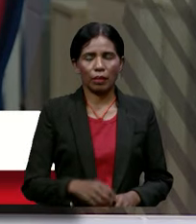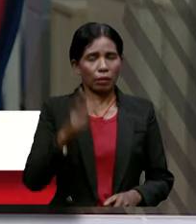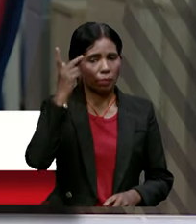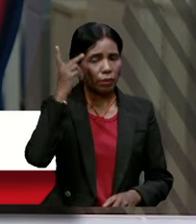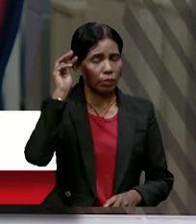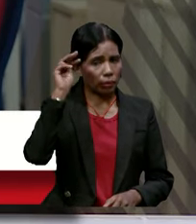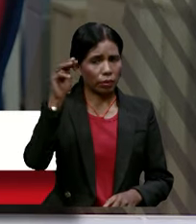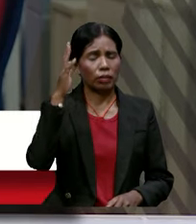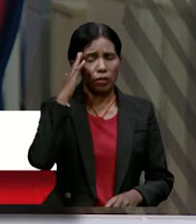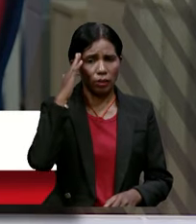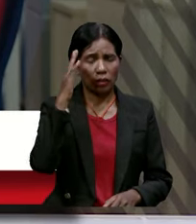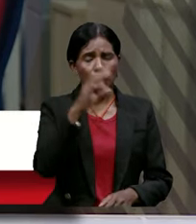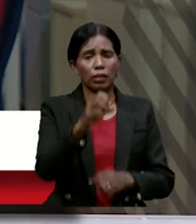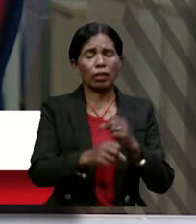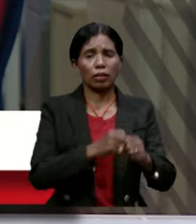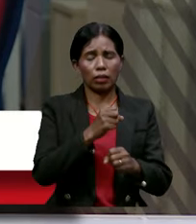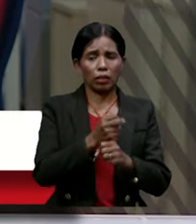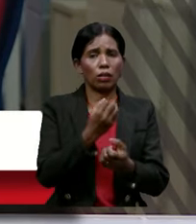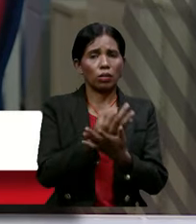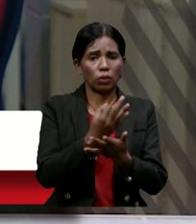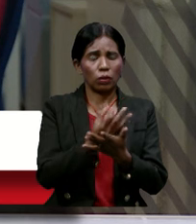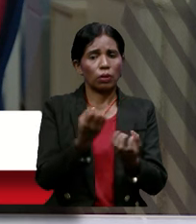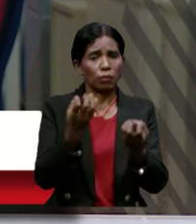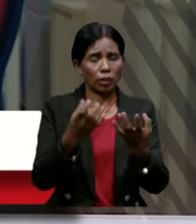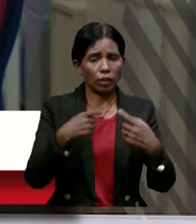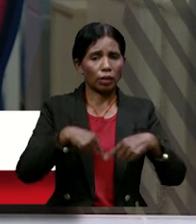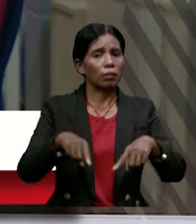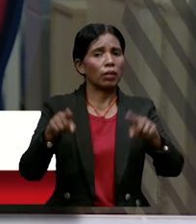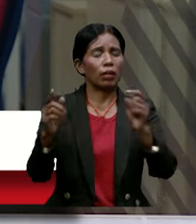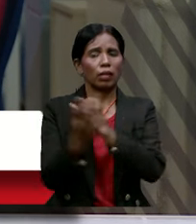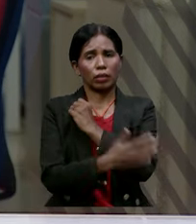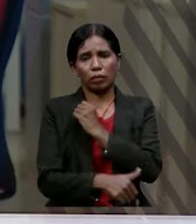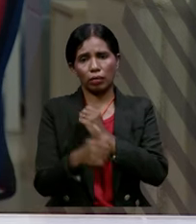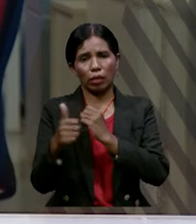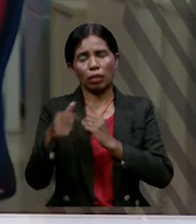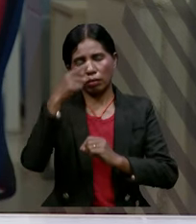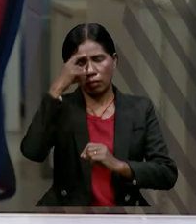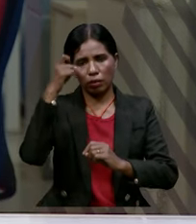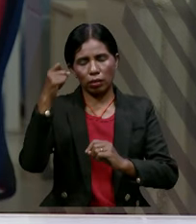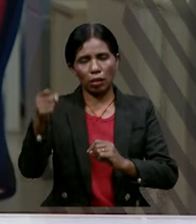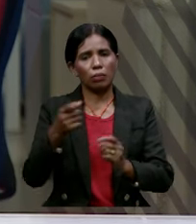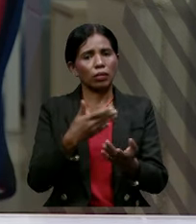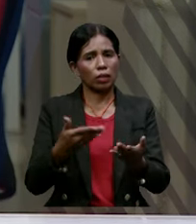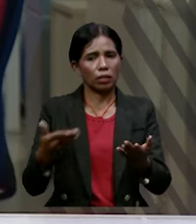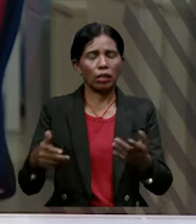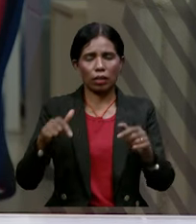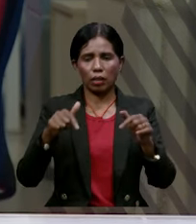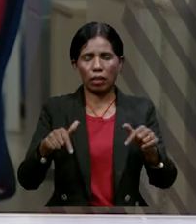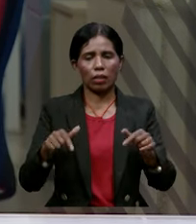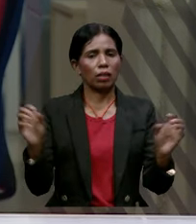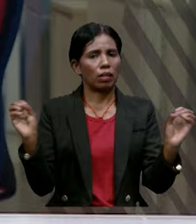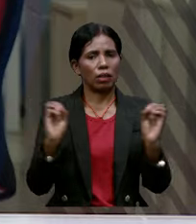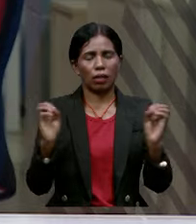Primeiro-Ministro reconhece cada tinan osam barak maksirkula ba railiur, tamba produção iha railaran